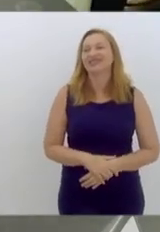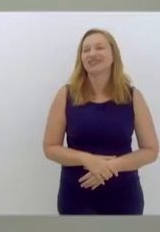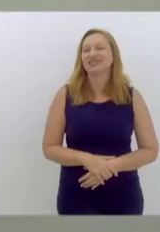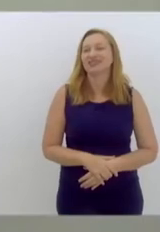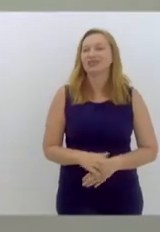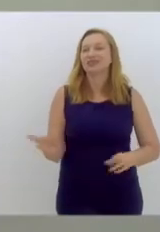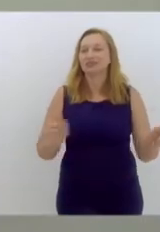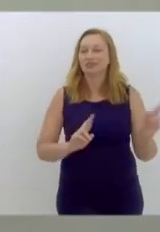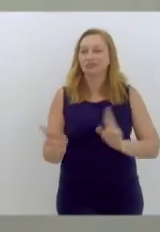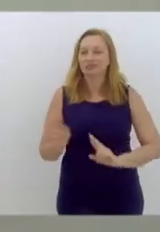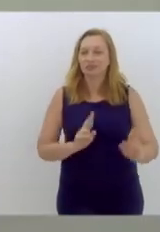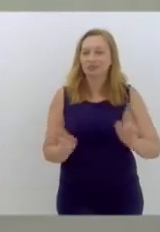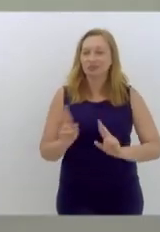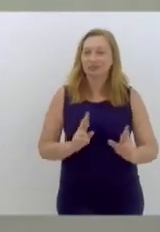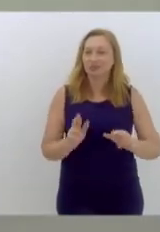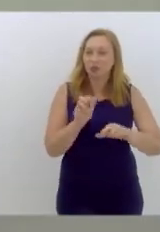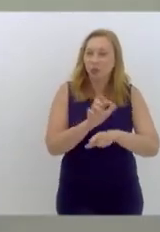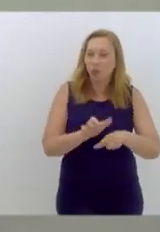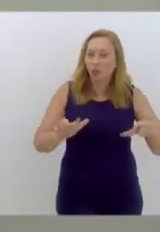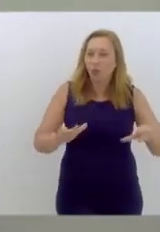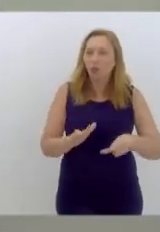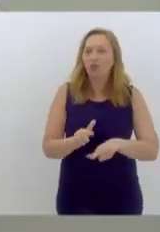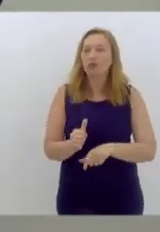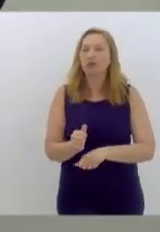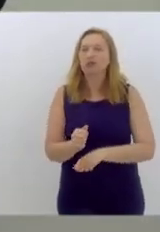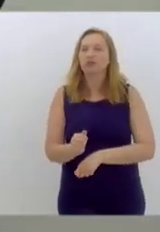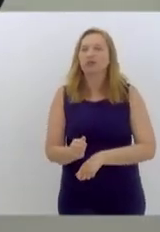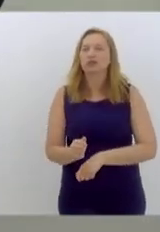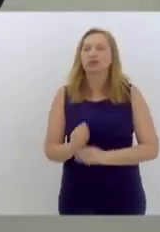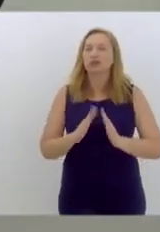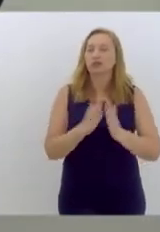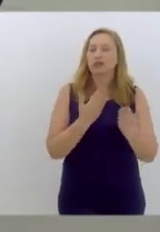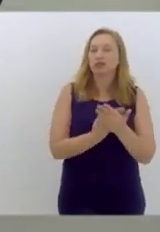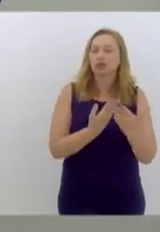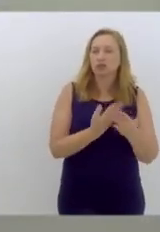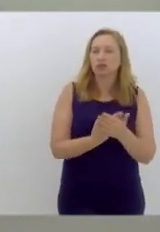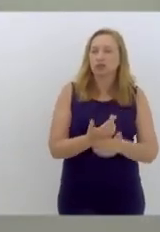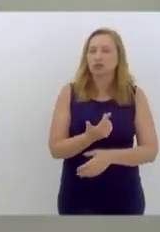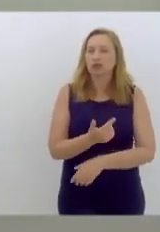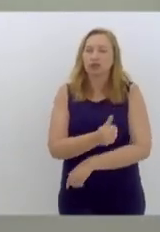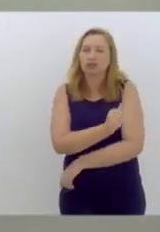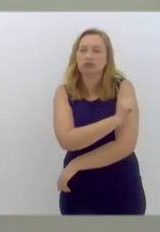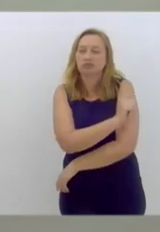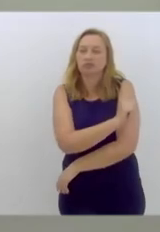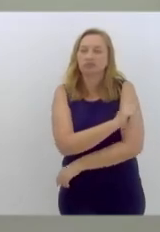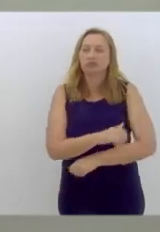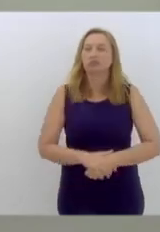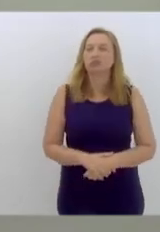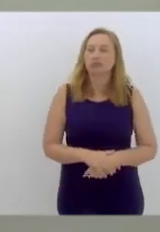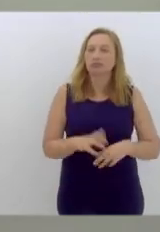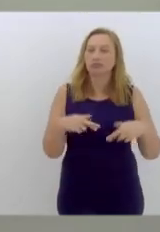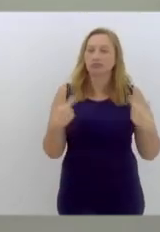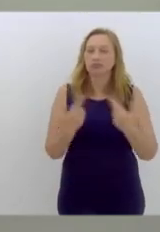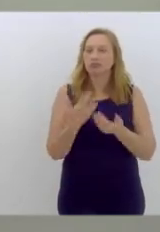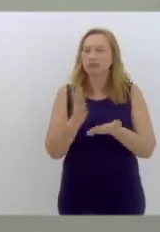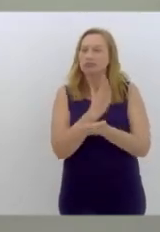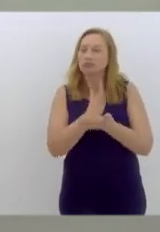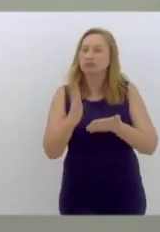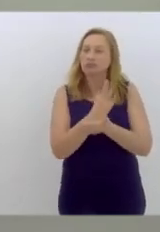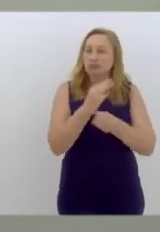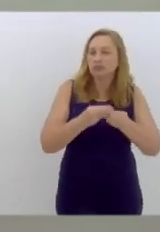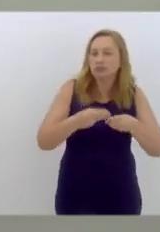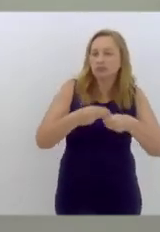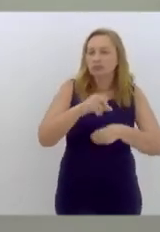Em relação à evasão escolar, a gente fez uma auditoria em alguns municípios